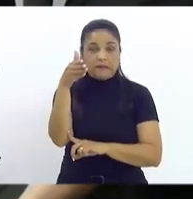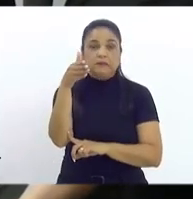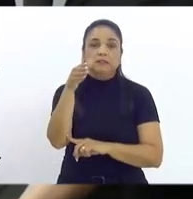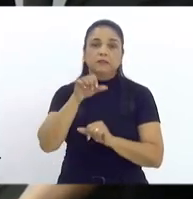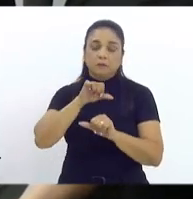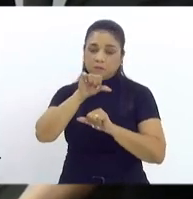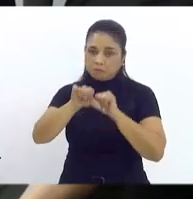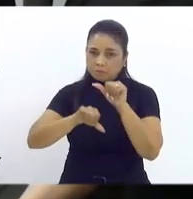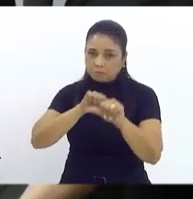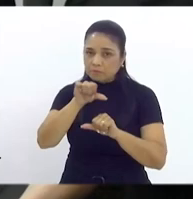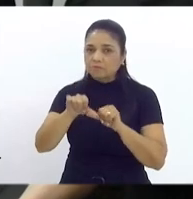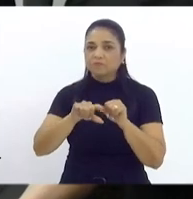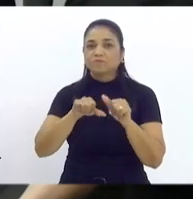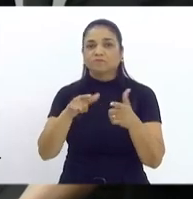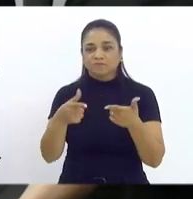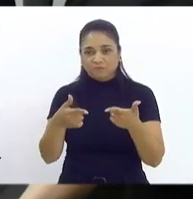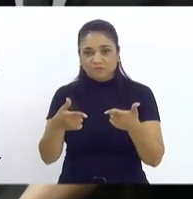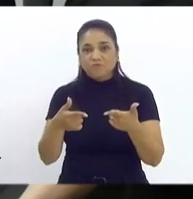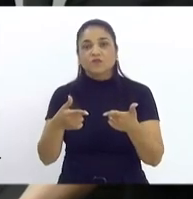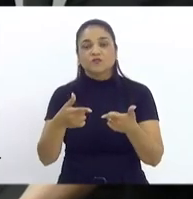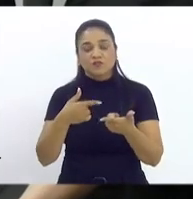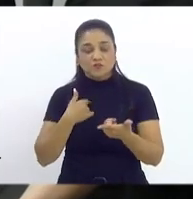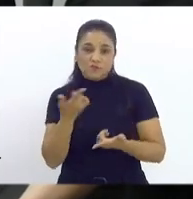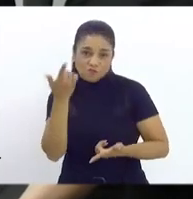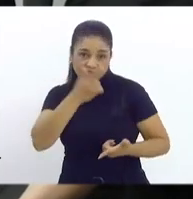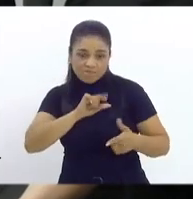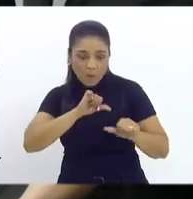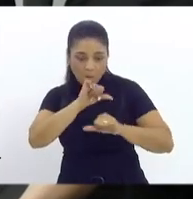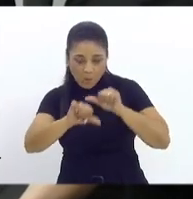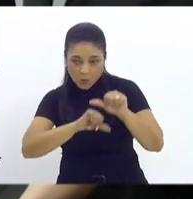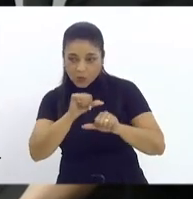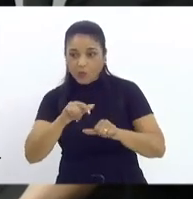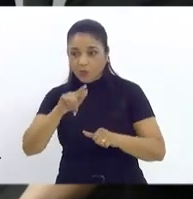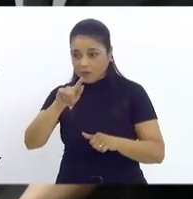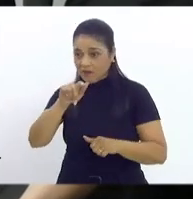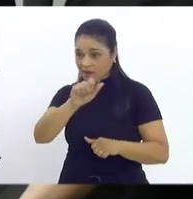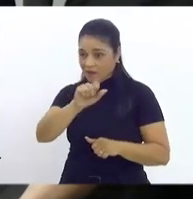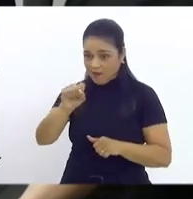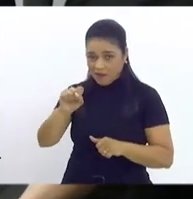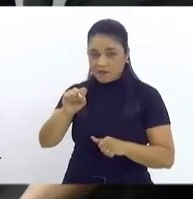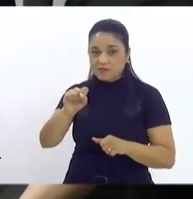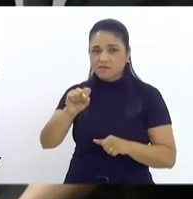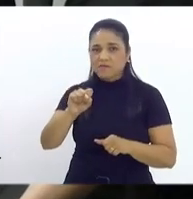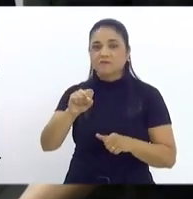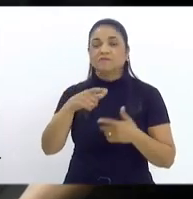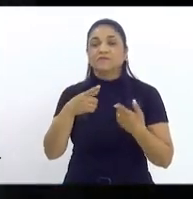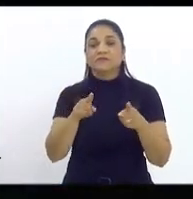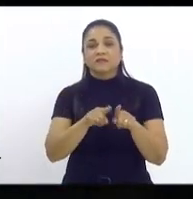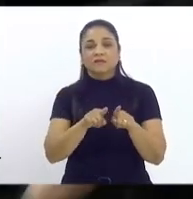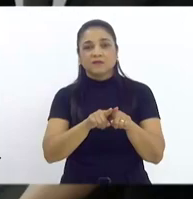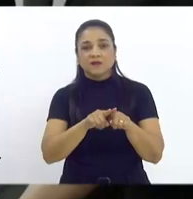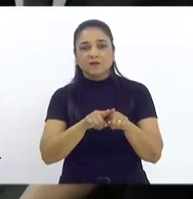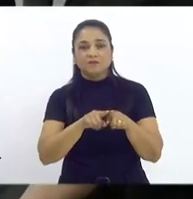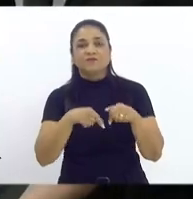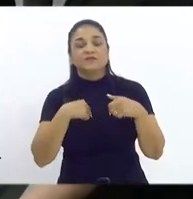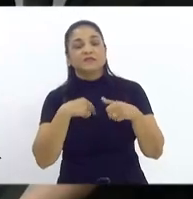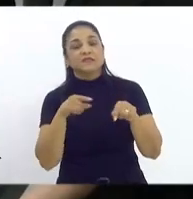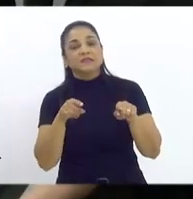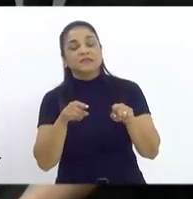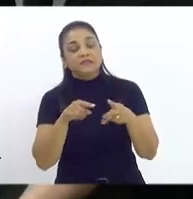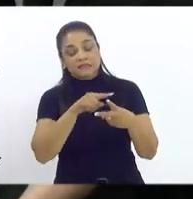um incremento do consumo de gás, e depois o Uber, que também foram dois pontos favoráveis aí que